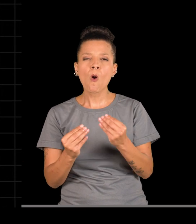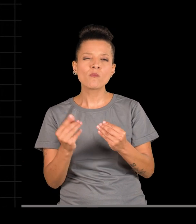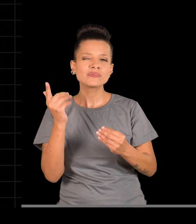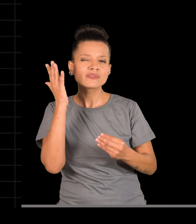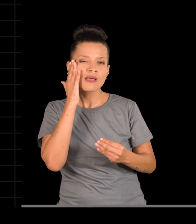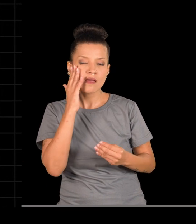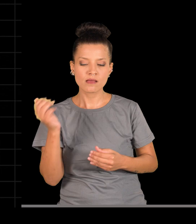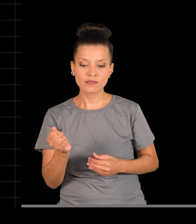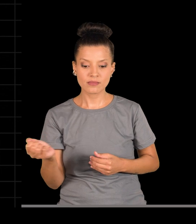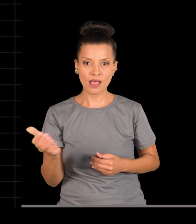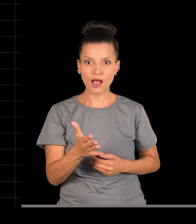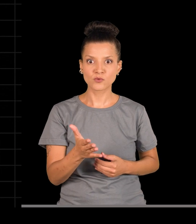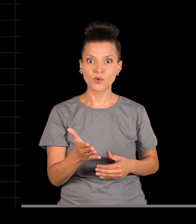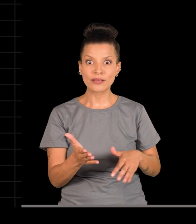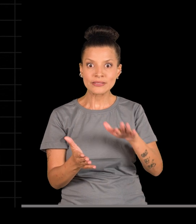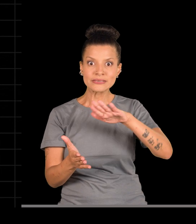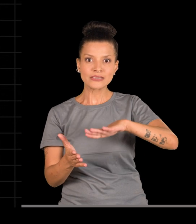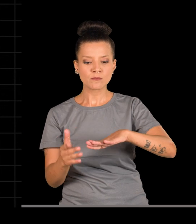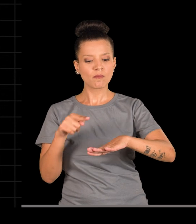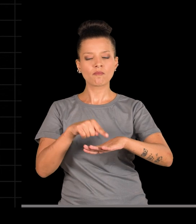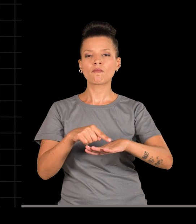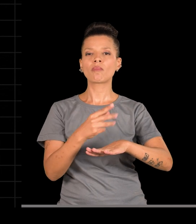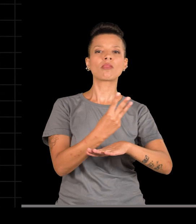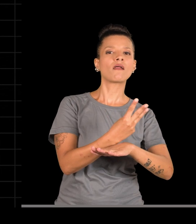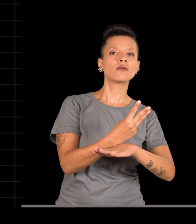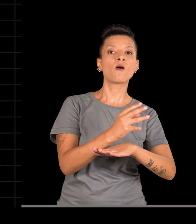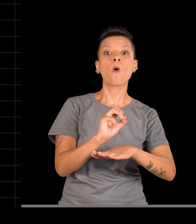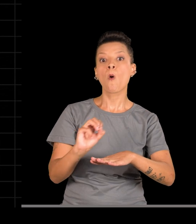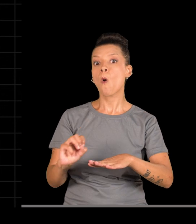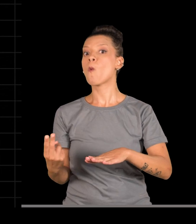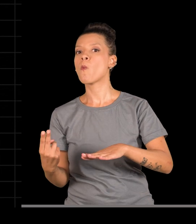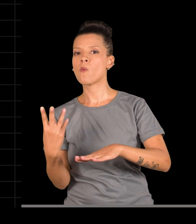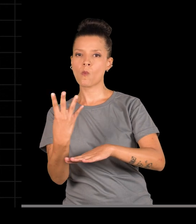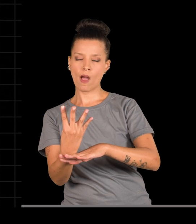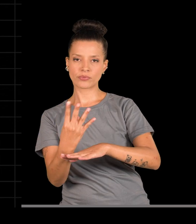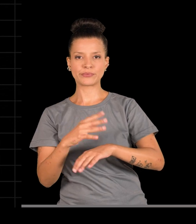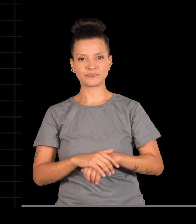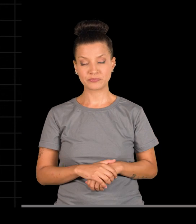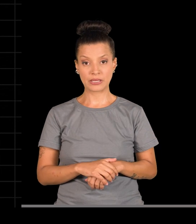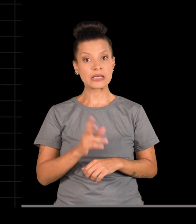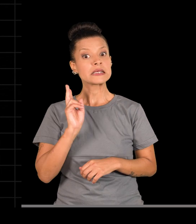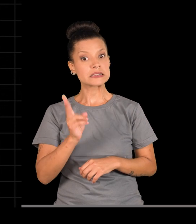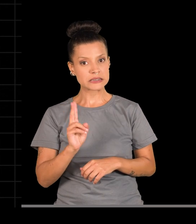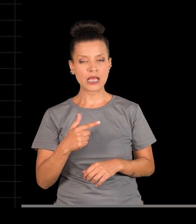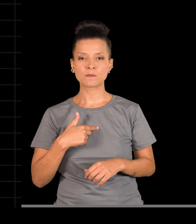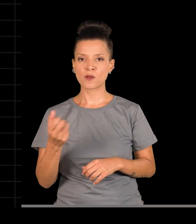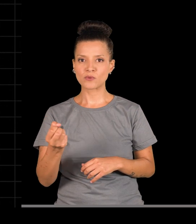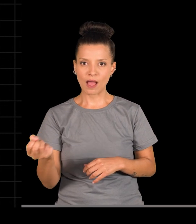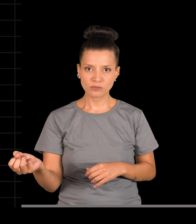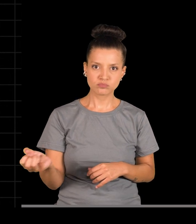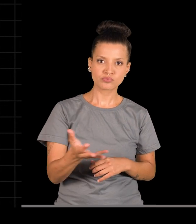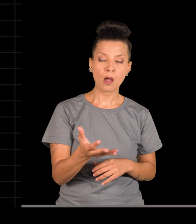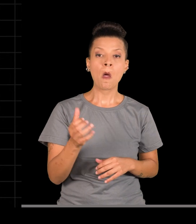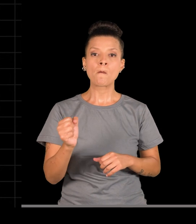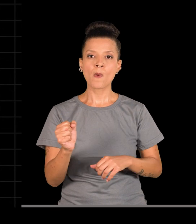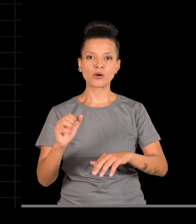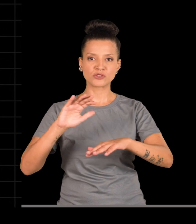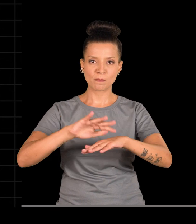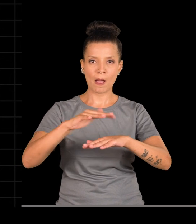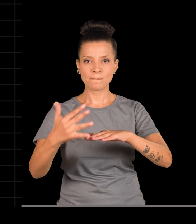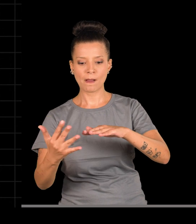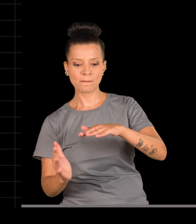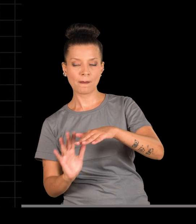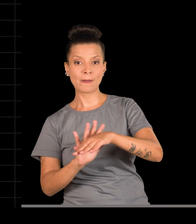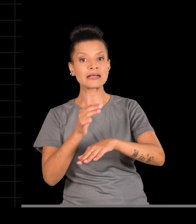o número 3 ou o 4? Bom, cada vez que eu jogo um dado para cima, né, eu vou ter 6 possibilidades possíveis, que vai